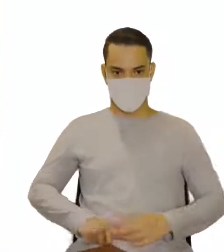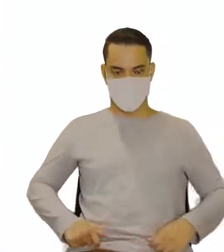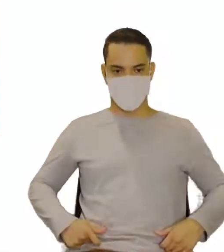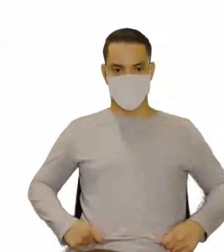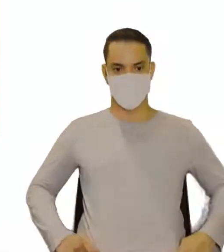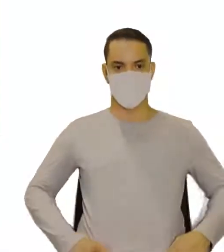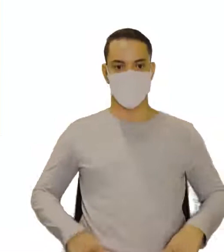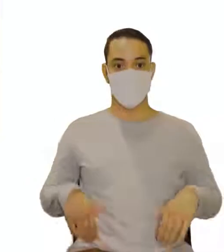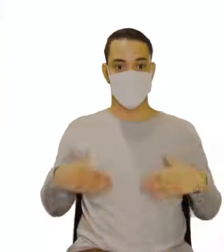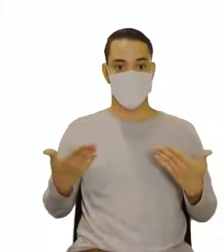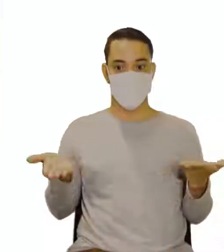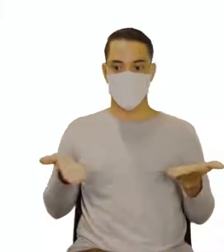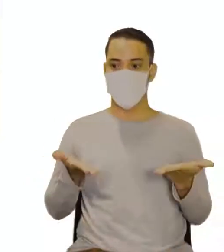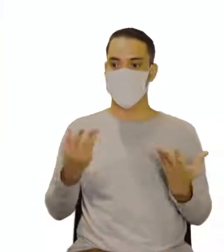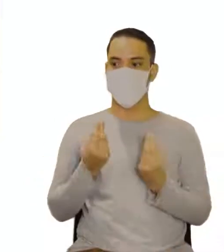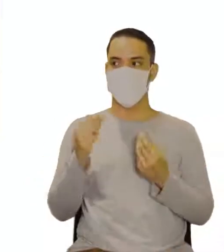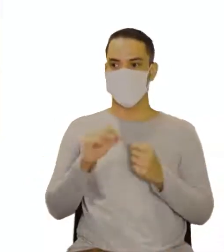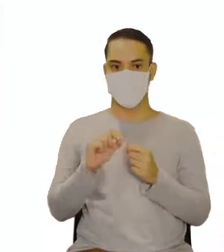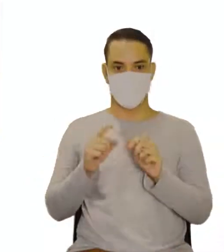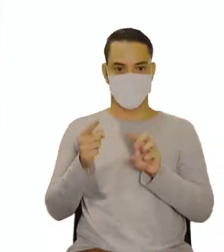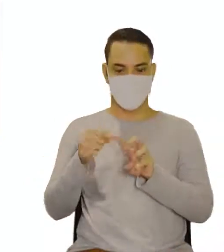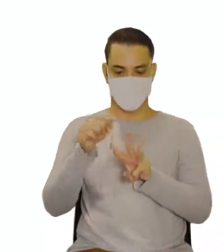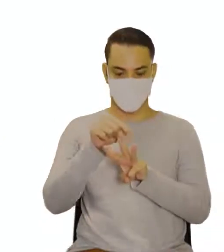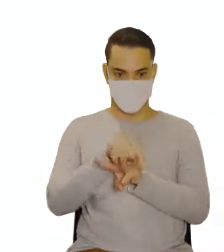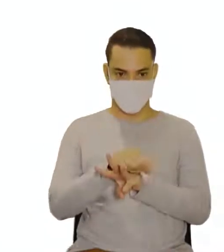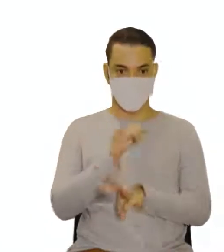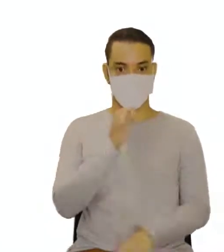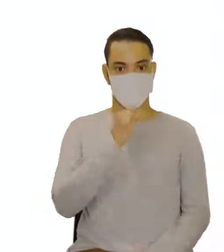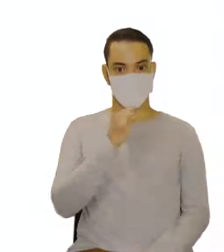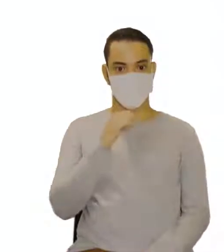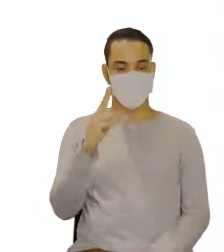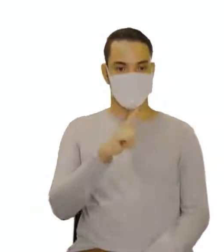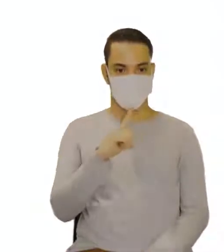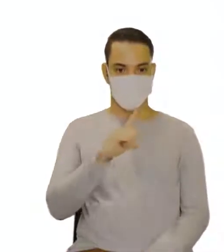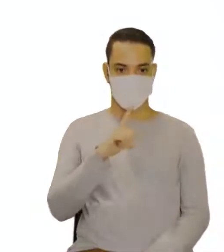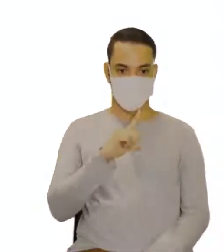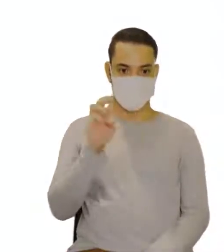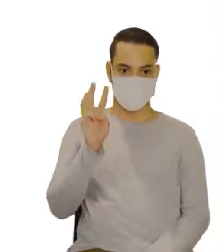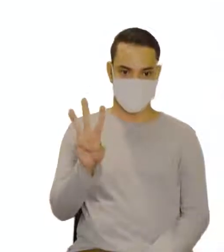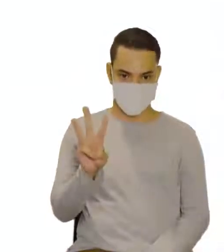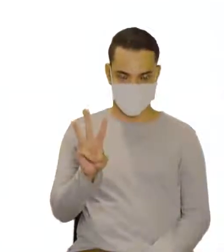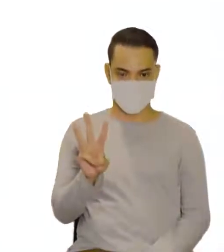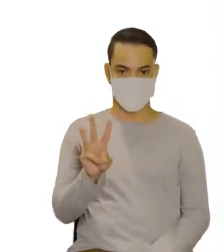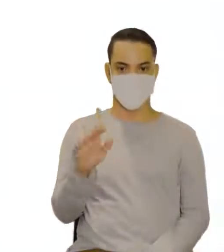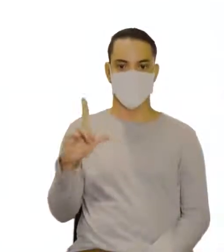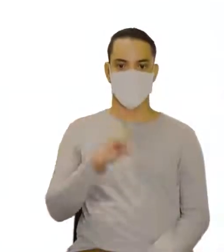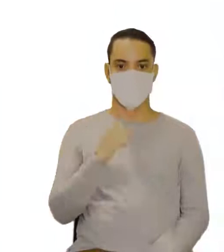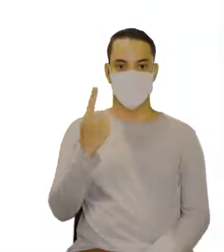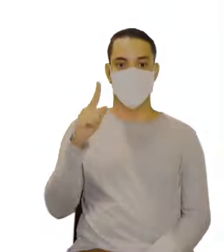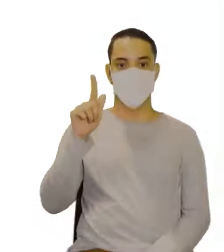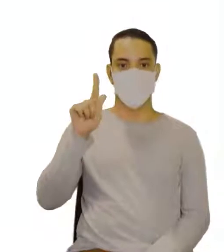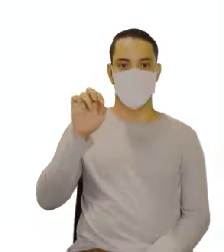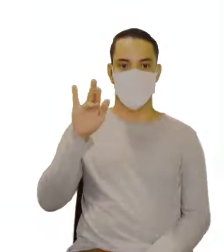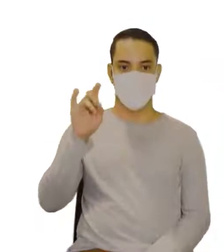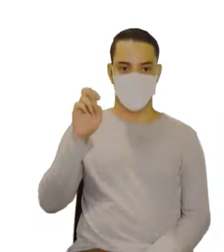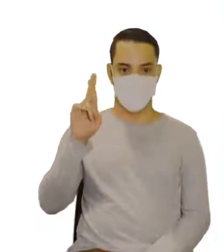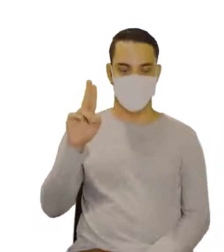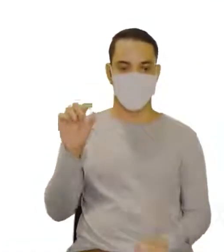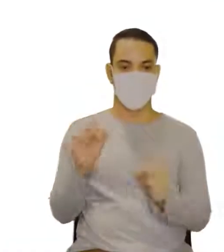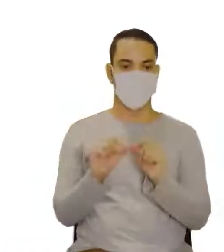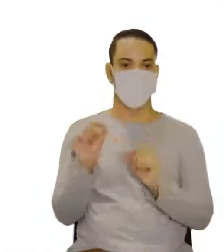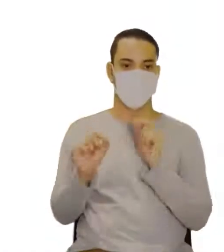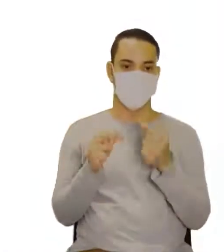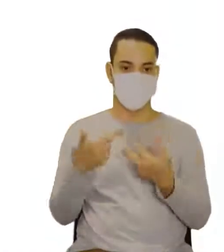Bom, pessoal, e agora? Quando você tem três, nesse caso aqui, ó, eu tinha 3 resistores e um gerador. A gente fez aqui, ó, uma